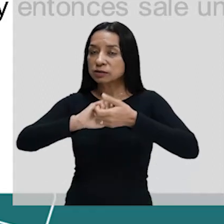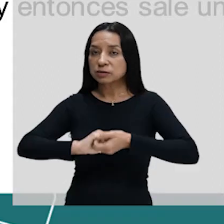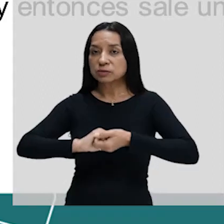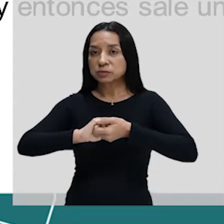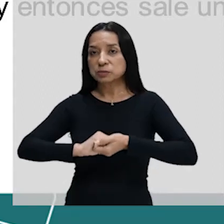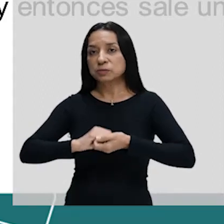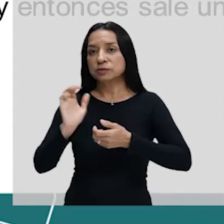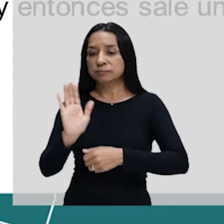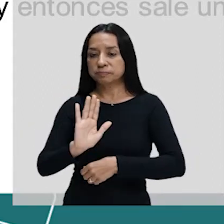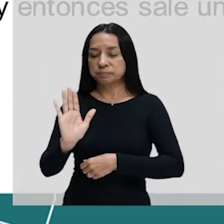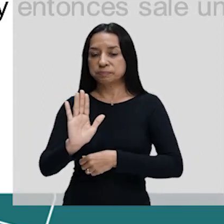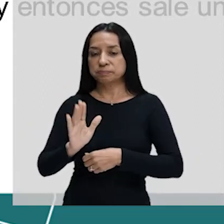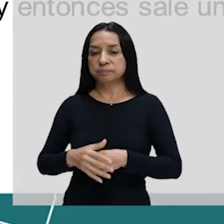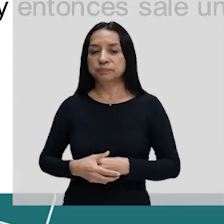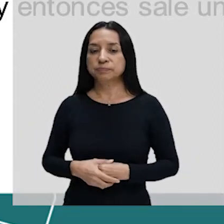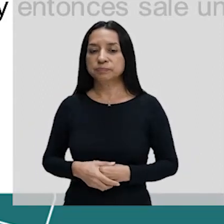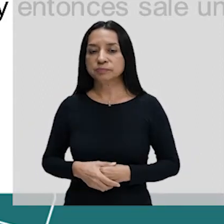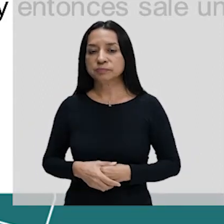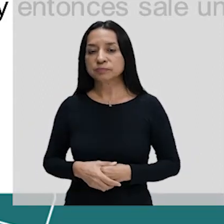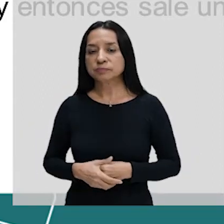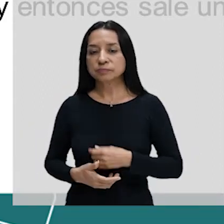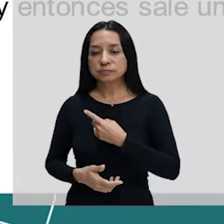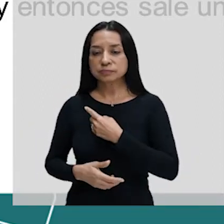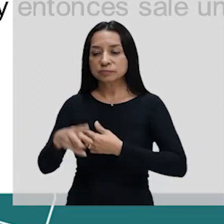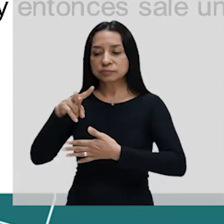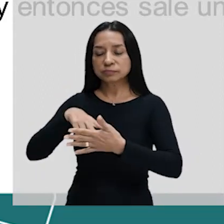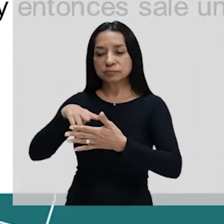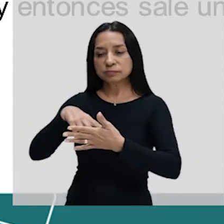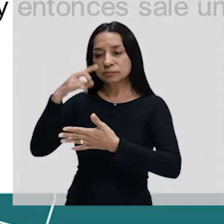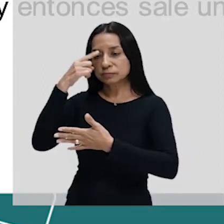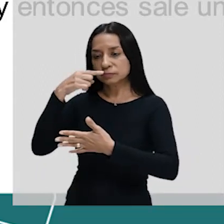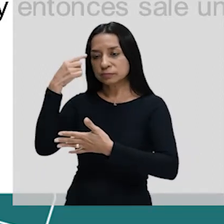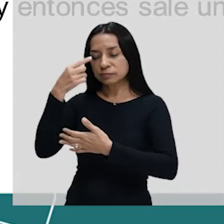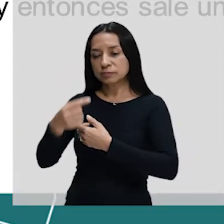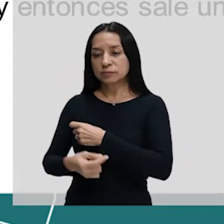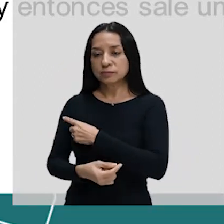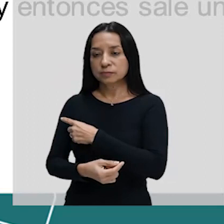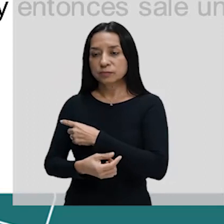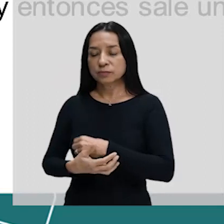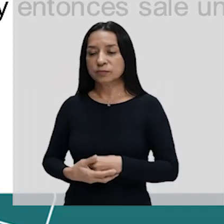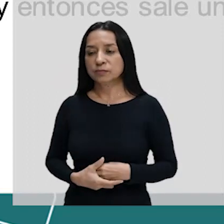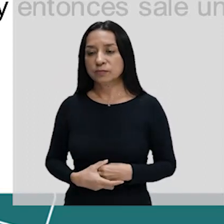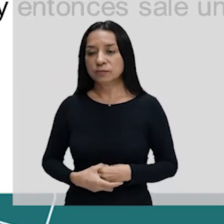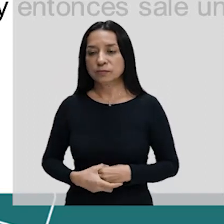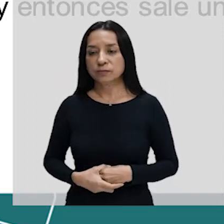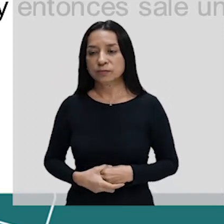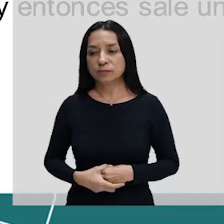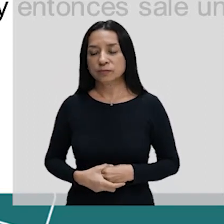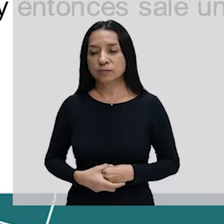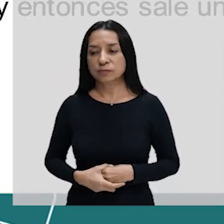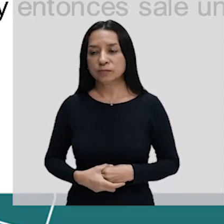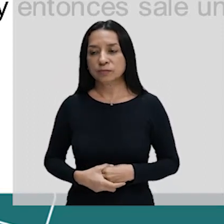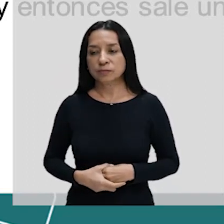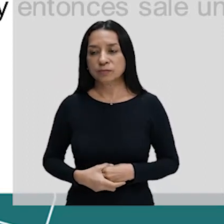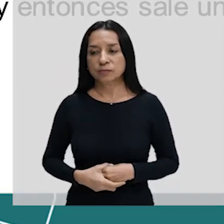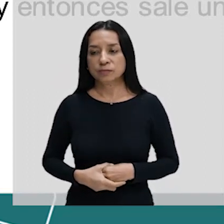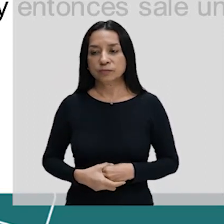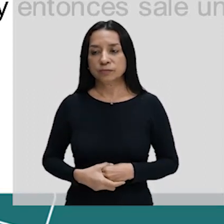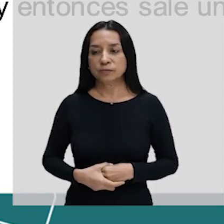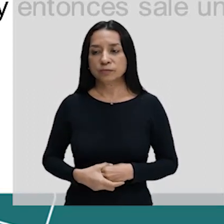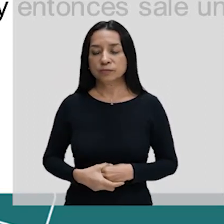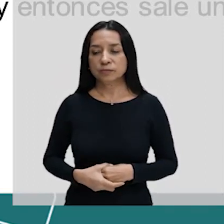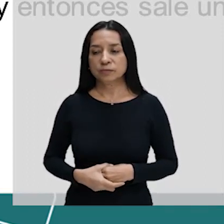suas despedidas. Los saludos y despedidas hacen parte de nuestro cotidiano. Por